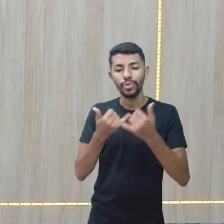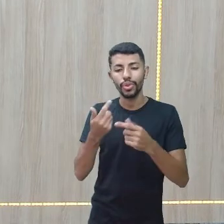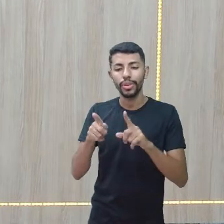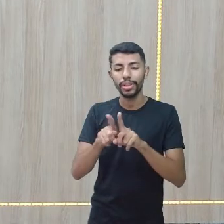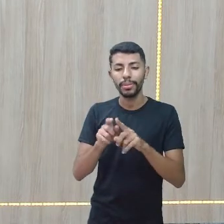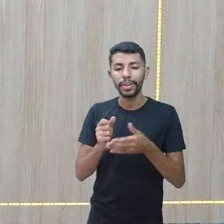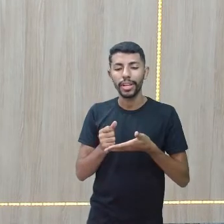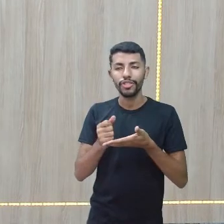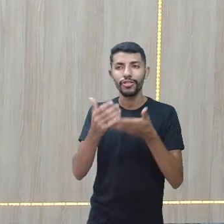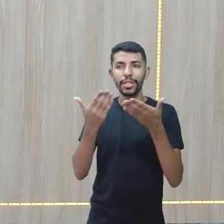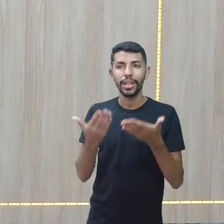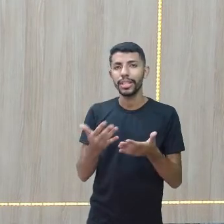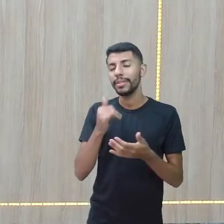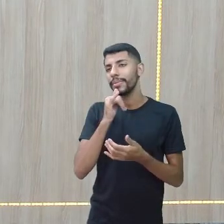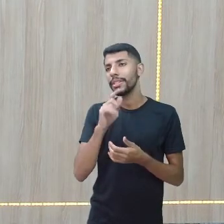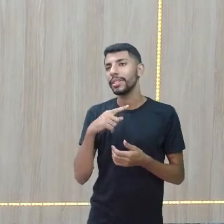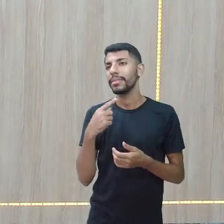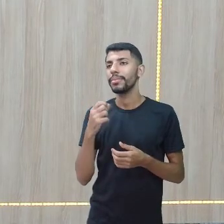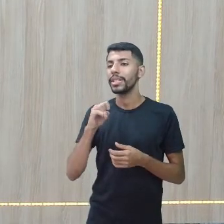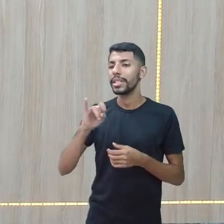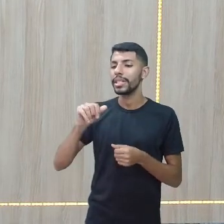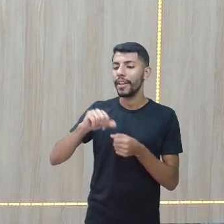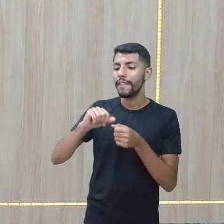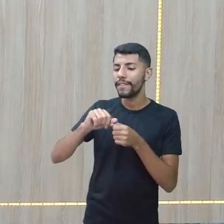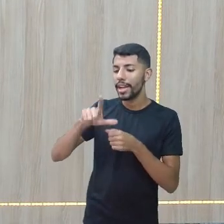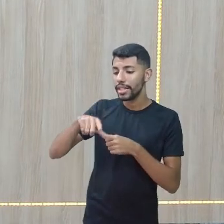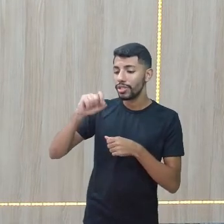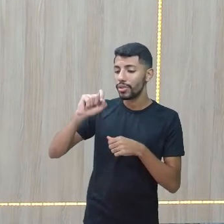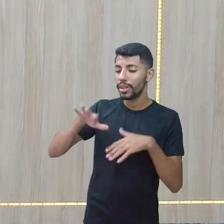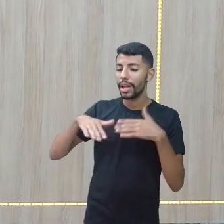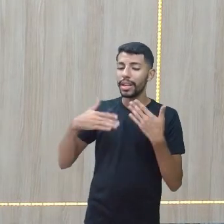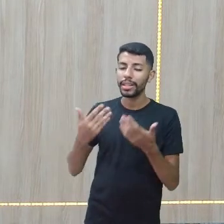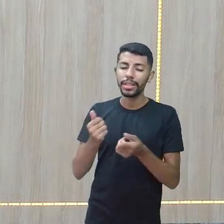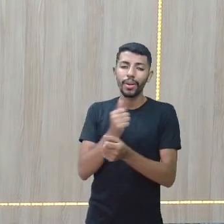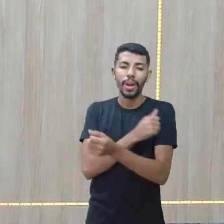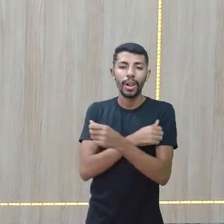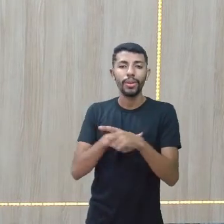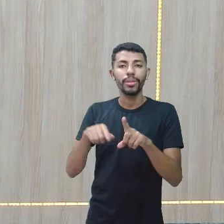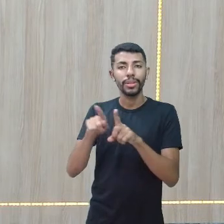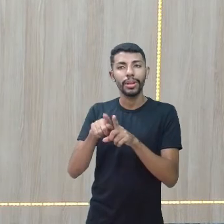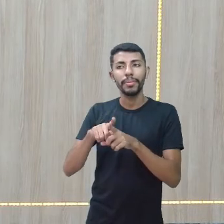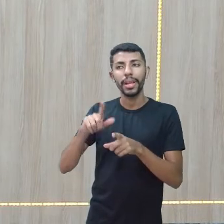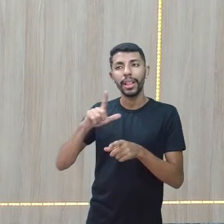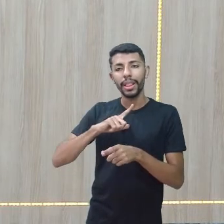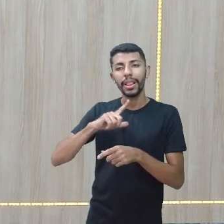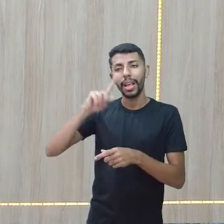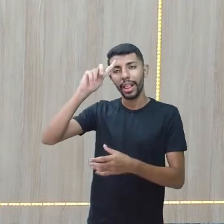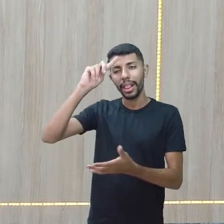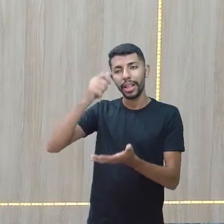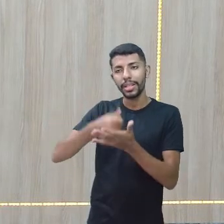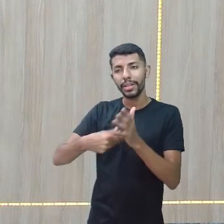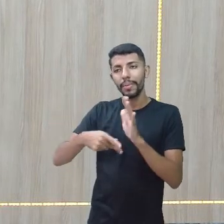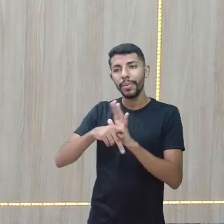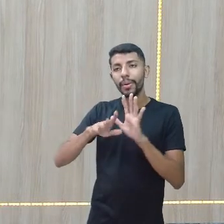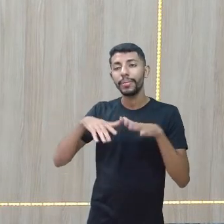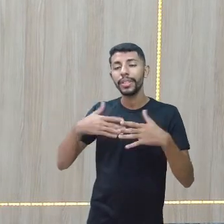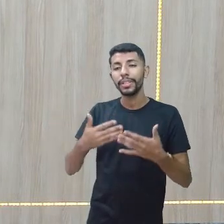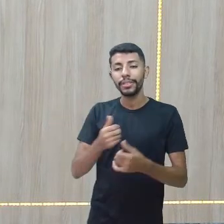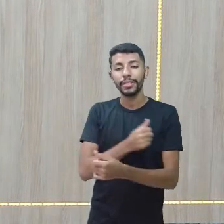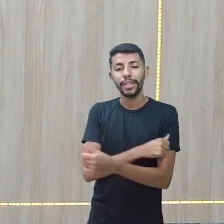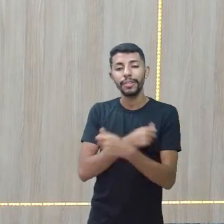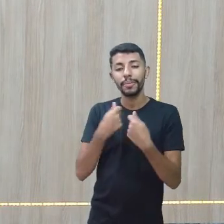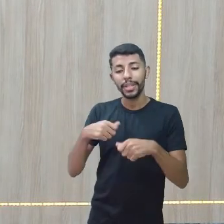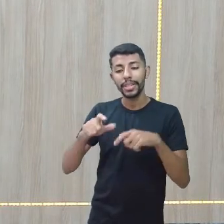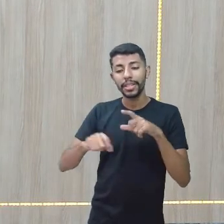gente também está trabalhando a questão da tomada de decisão. O estudante, a pessoa, precisa escolher e